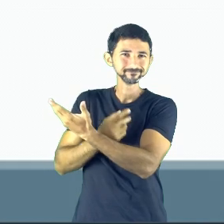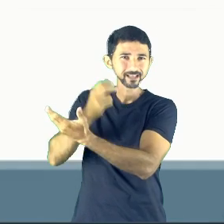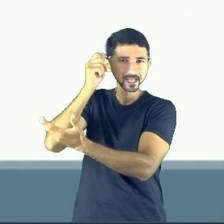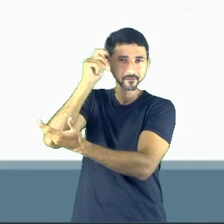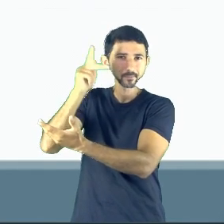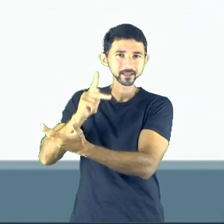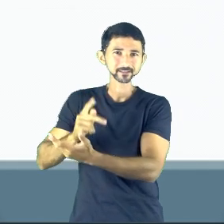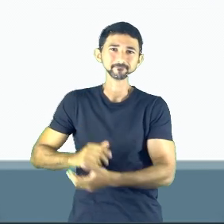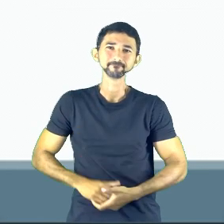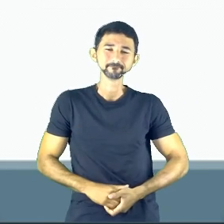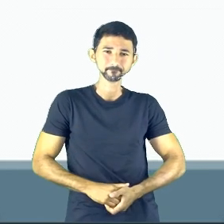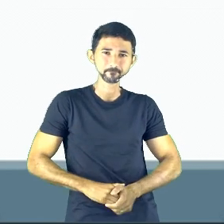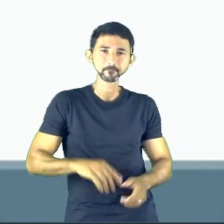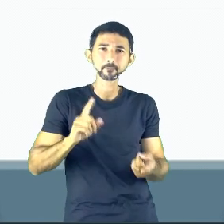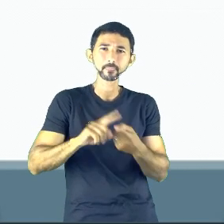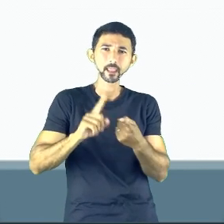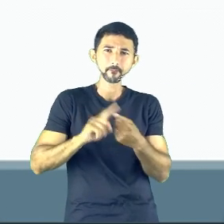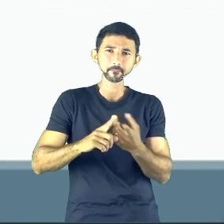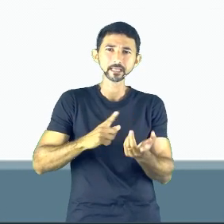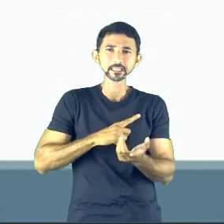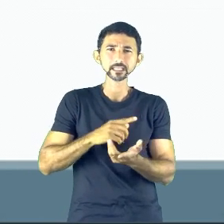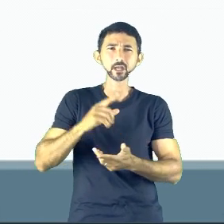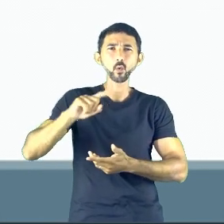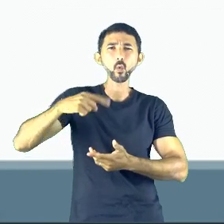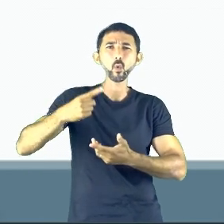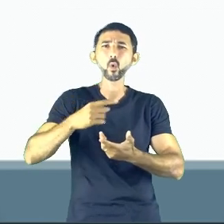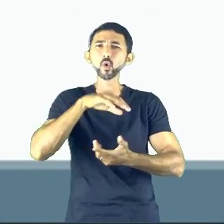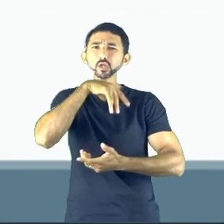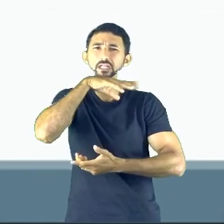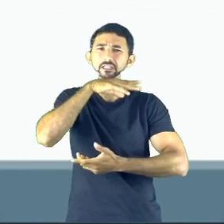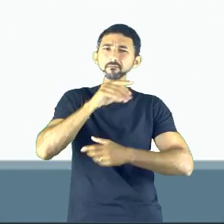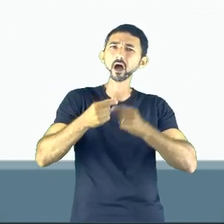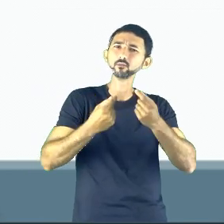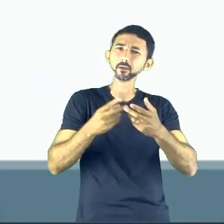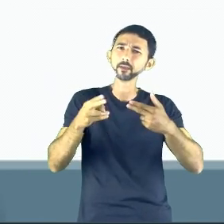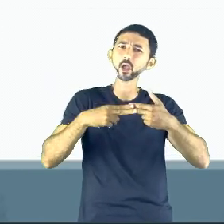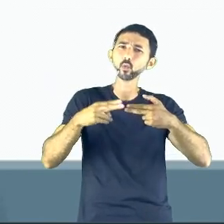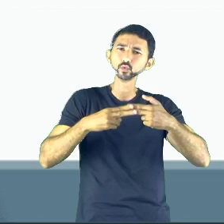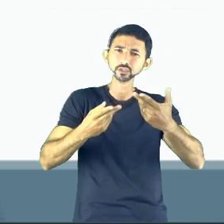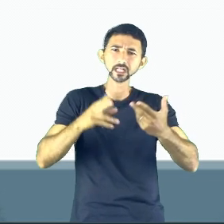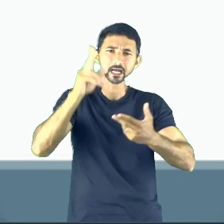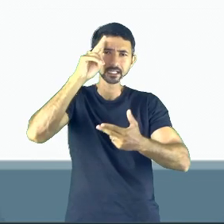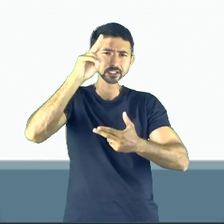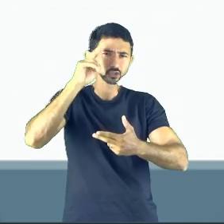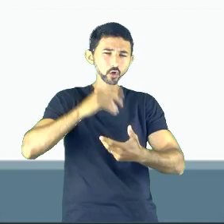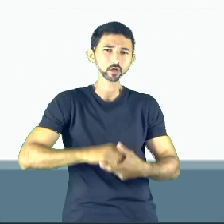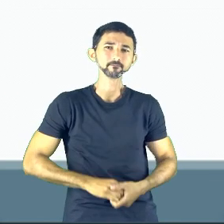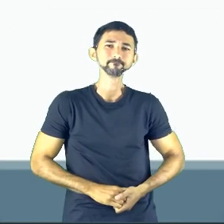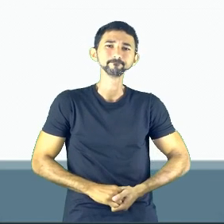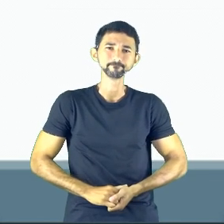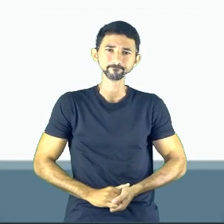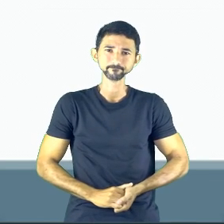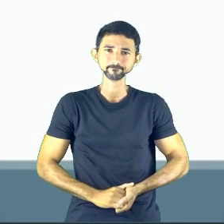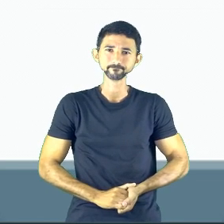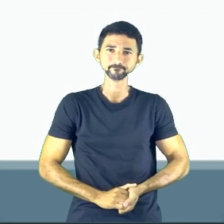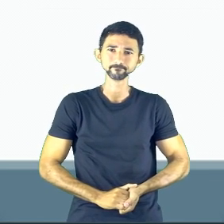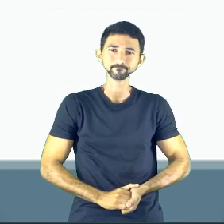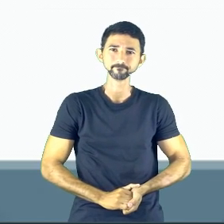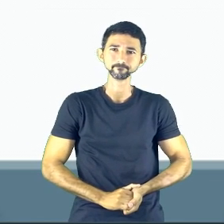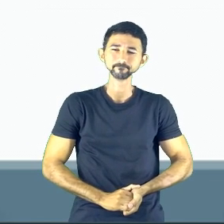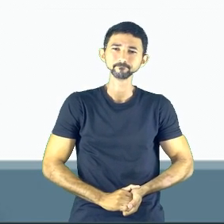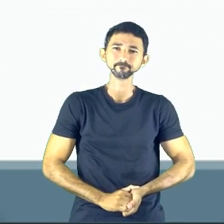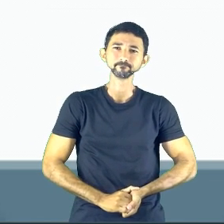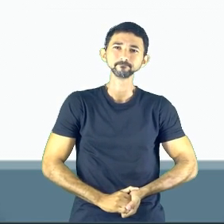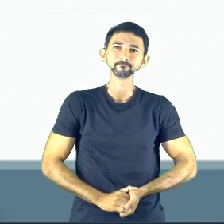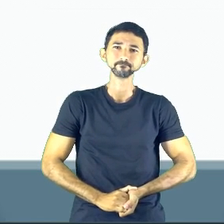e a raposa, a astúcia. Além desses aí, existem outros animais que também são utilizados pelos autores